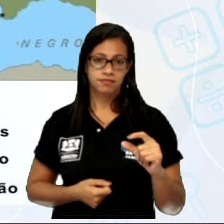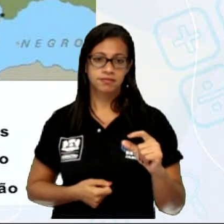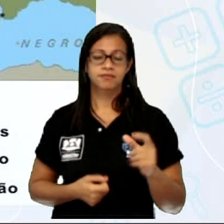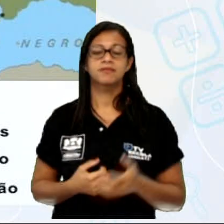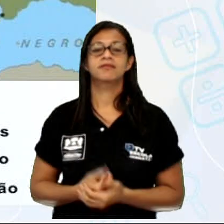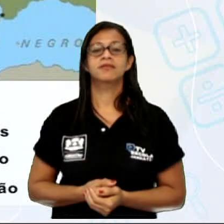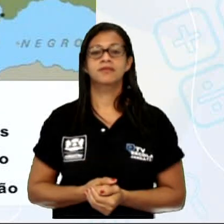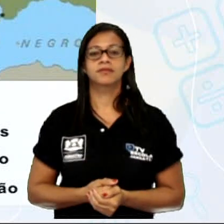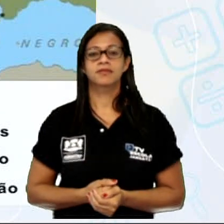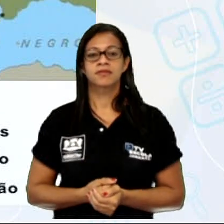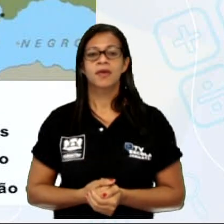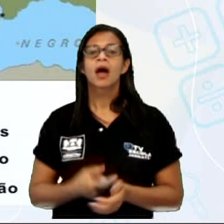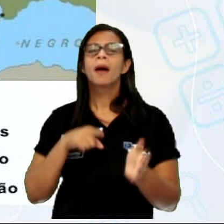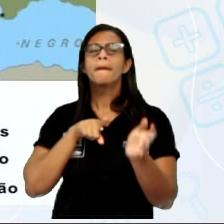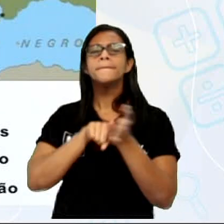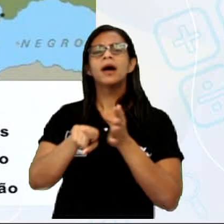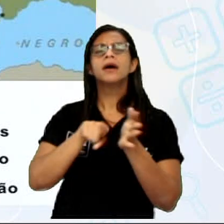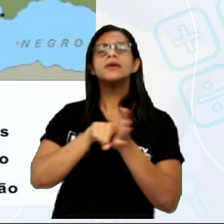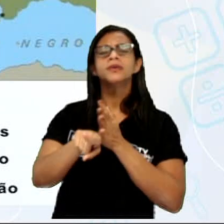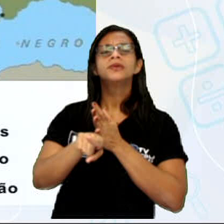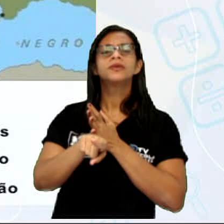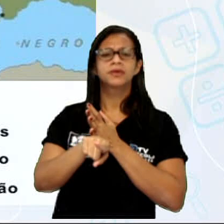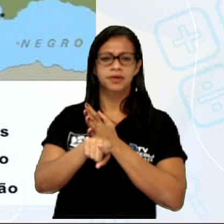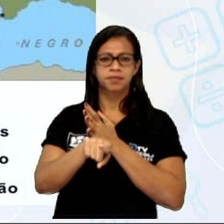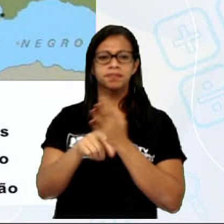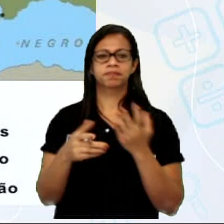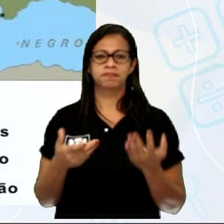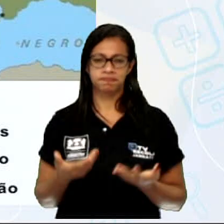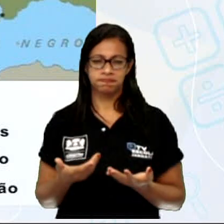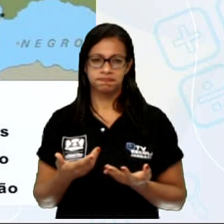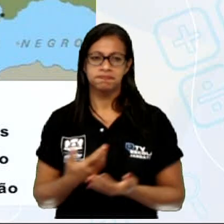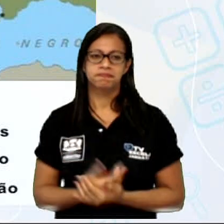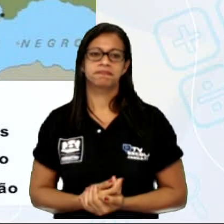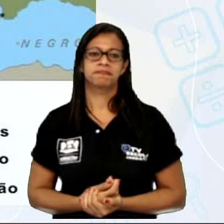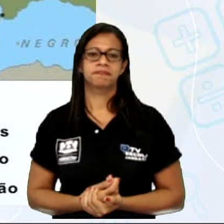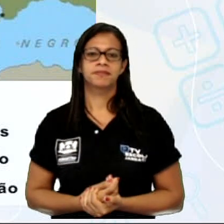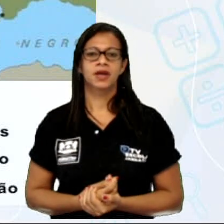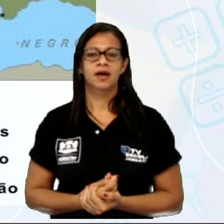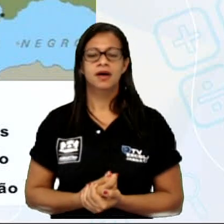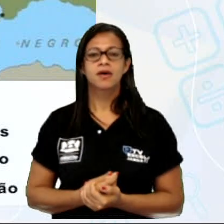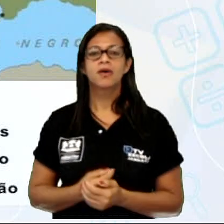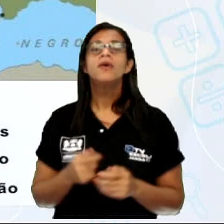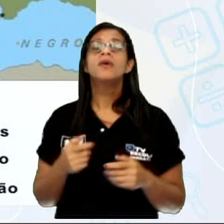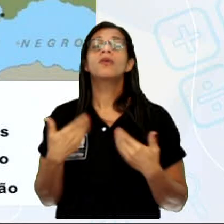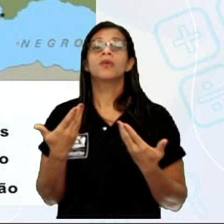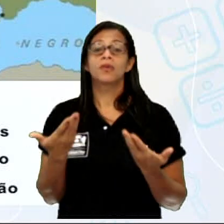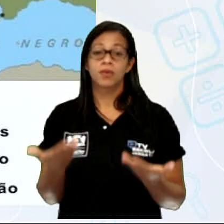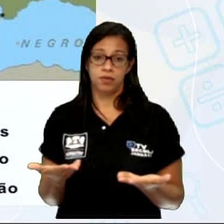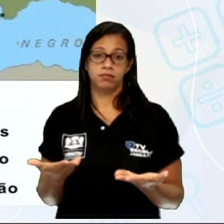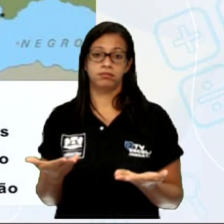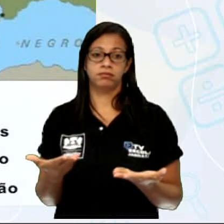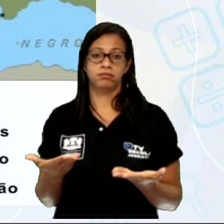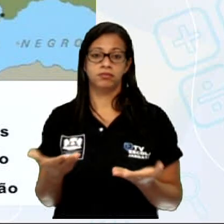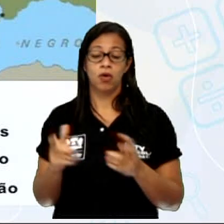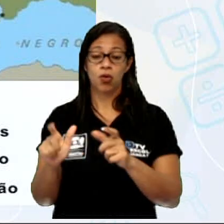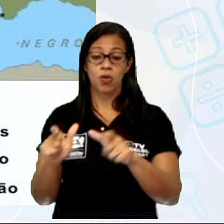aqui está a direção para você ver, tá certo? Que territórios foram esses anexados